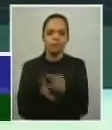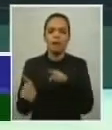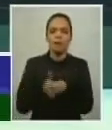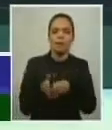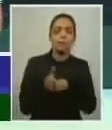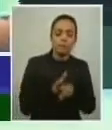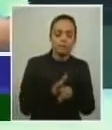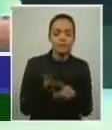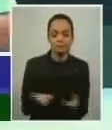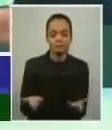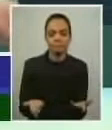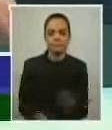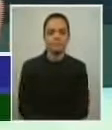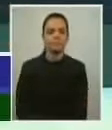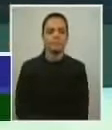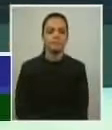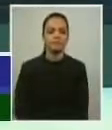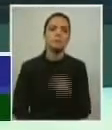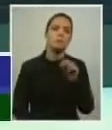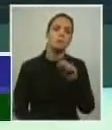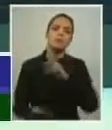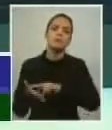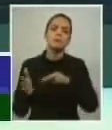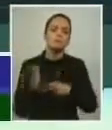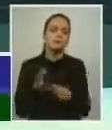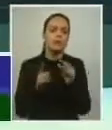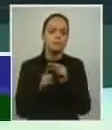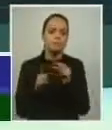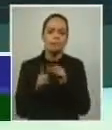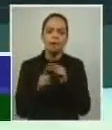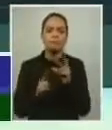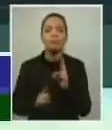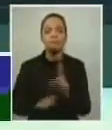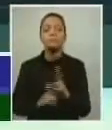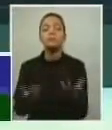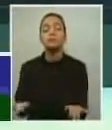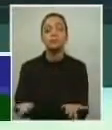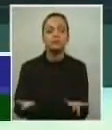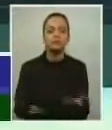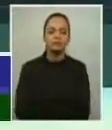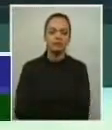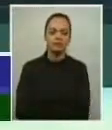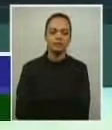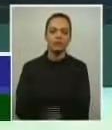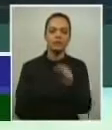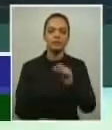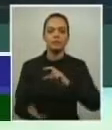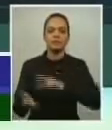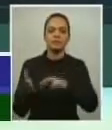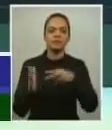a vocês o seguinte e o que que significa a palavra representação que